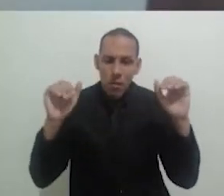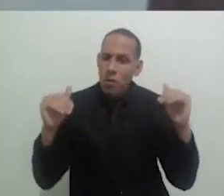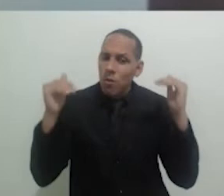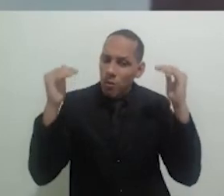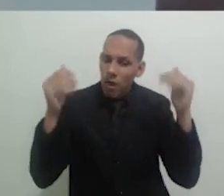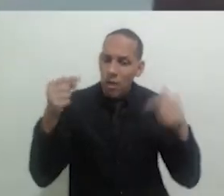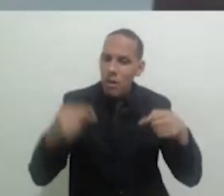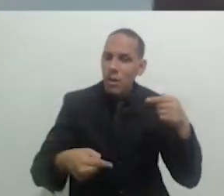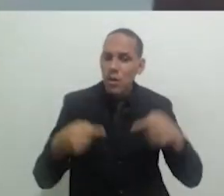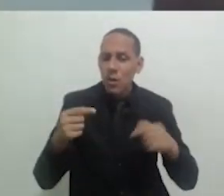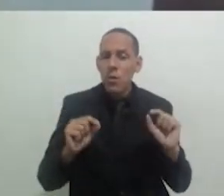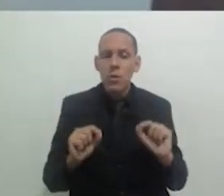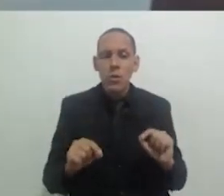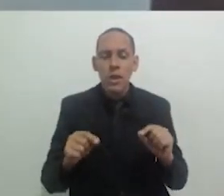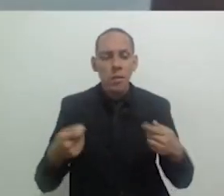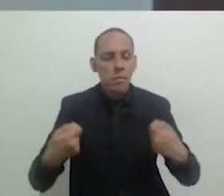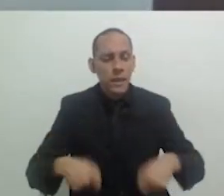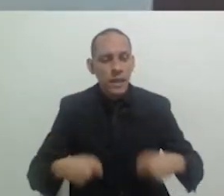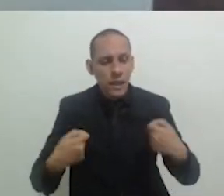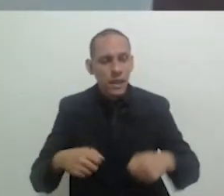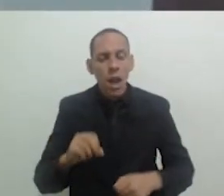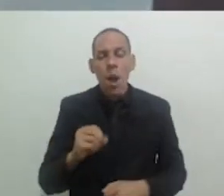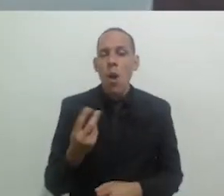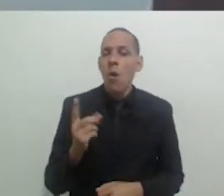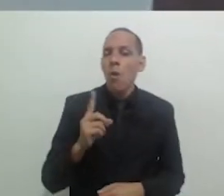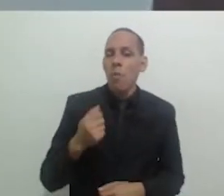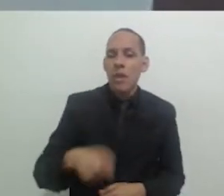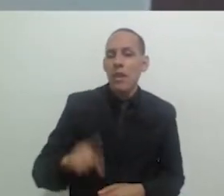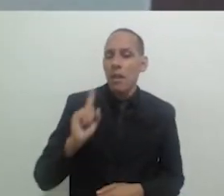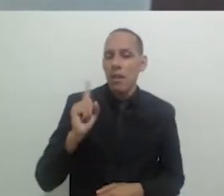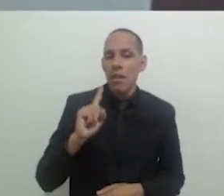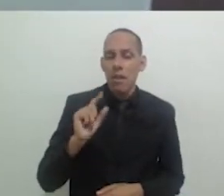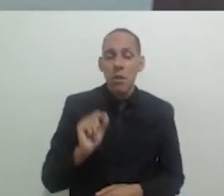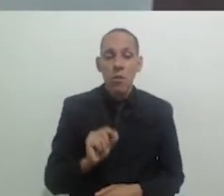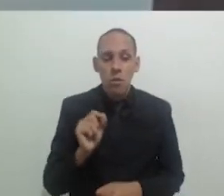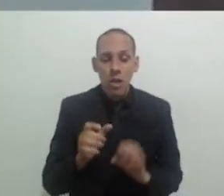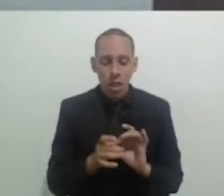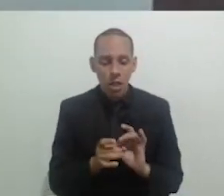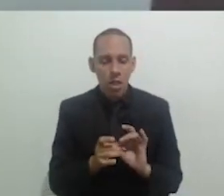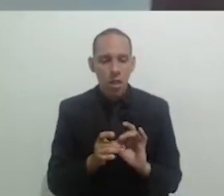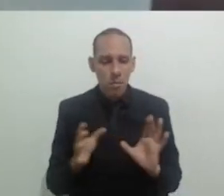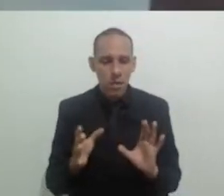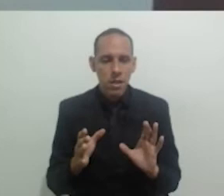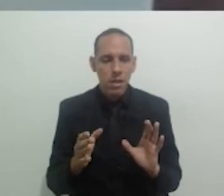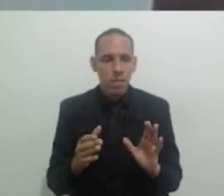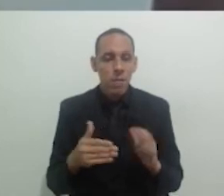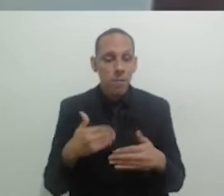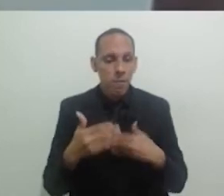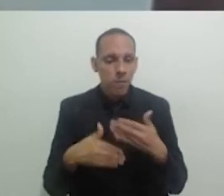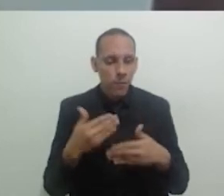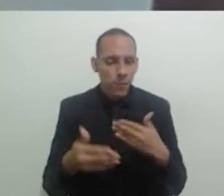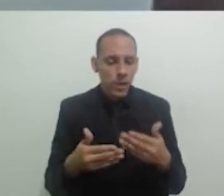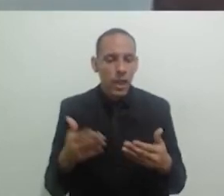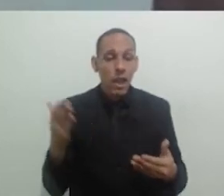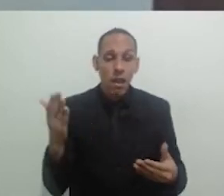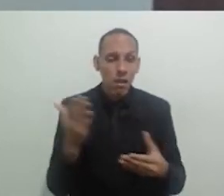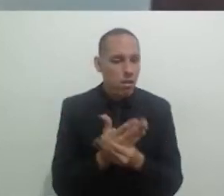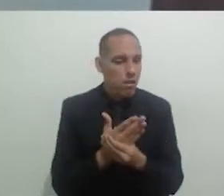necessidade ou não de autorização para o processamento dessas ações em que envolvem